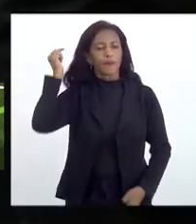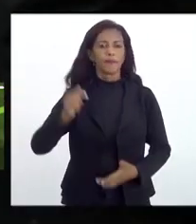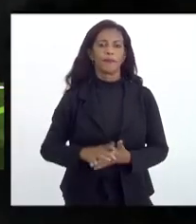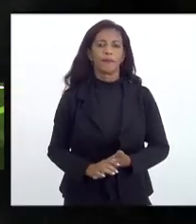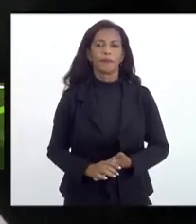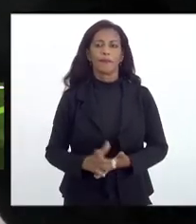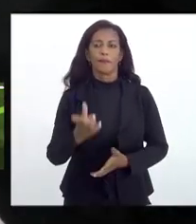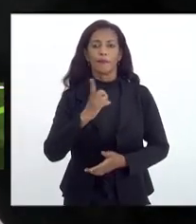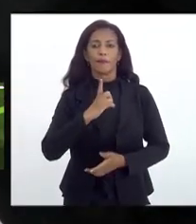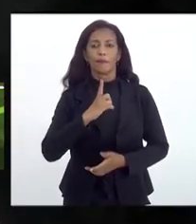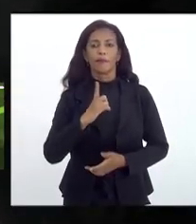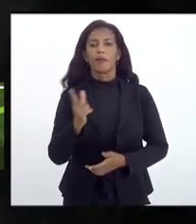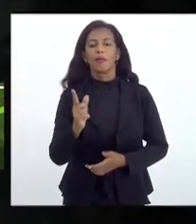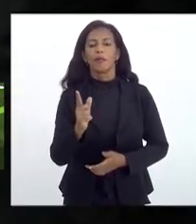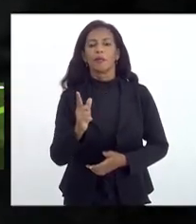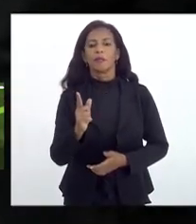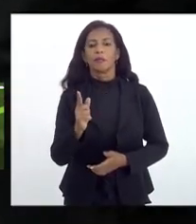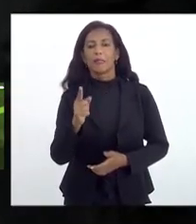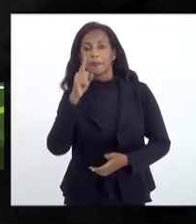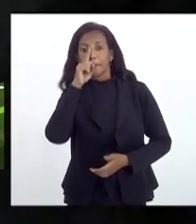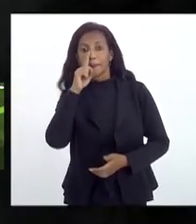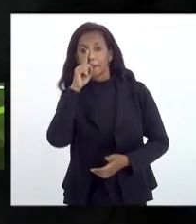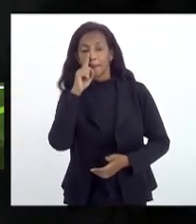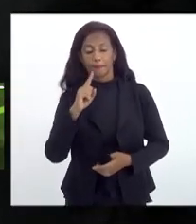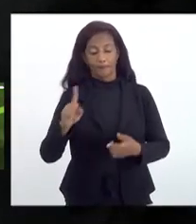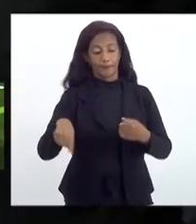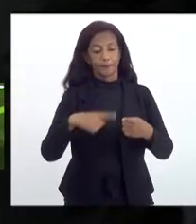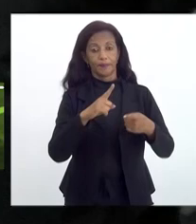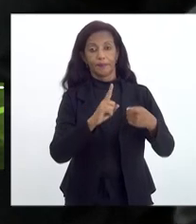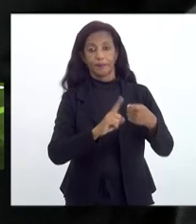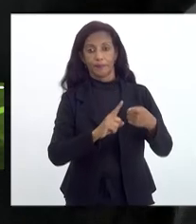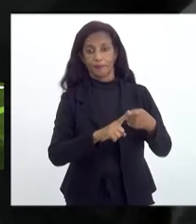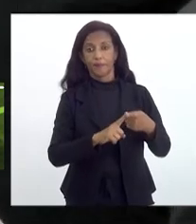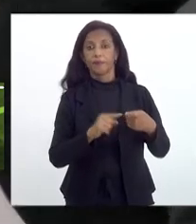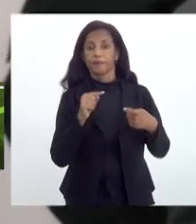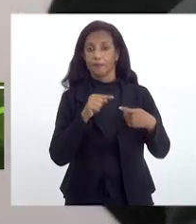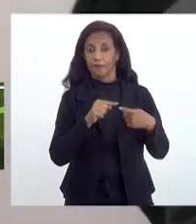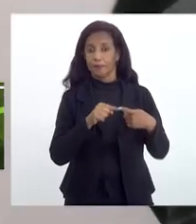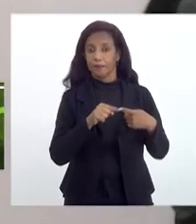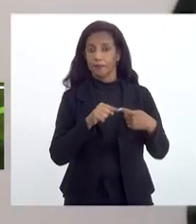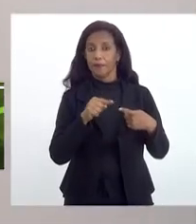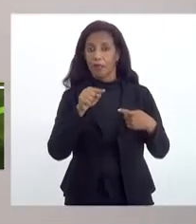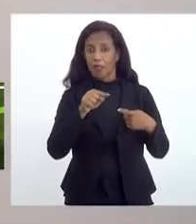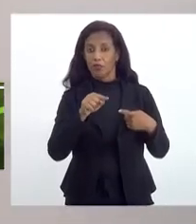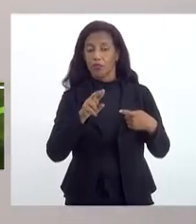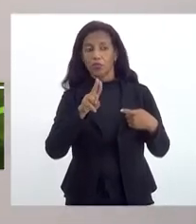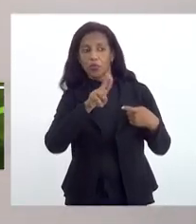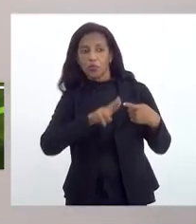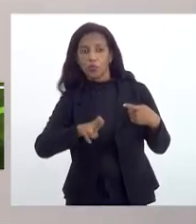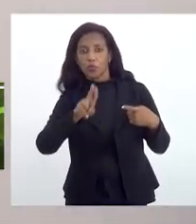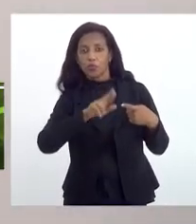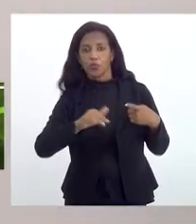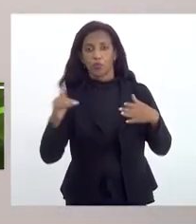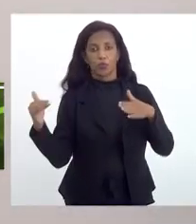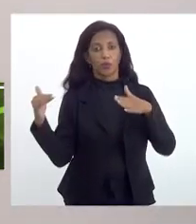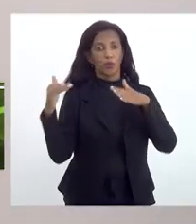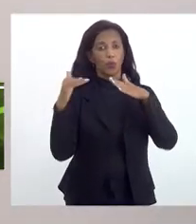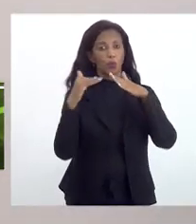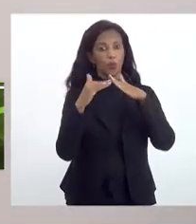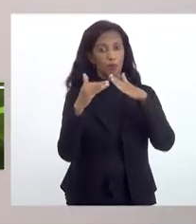ela tem os seguintes riscos. O primeiro, a gente utilizaria o limite